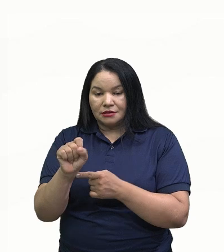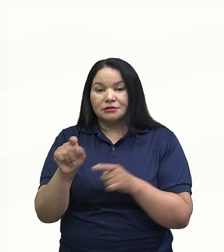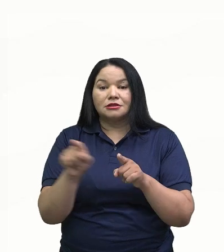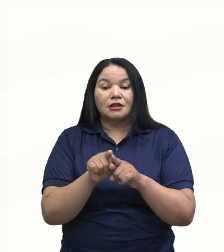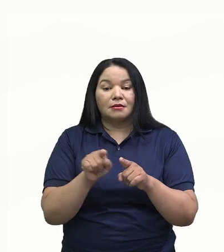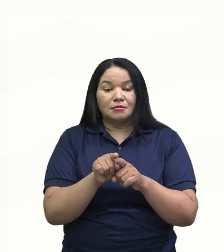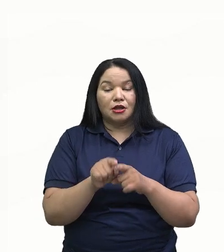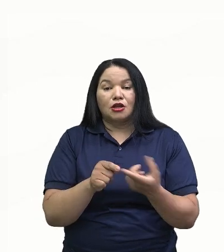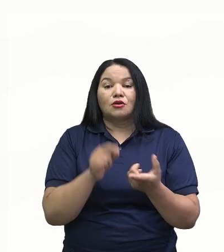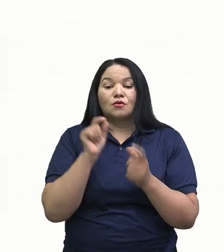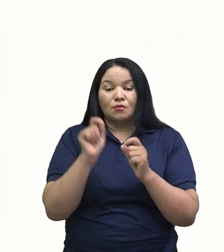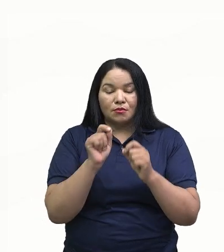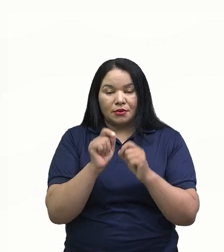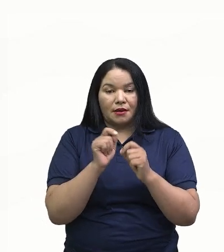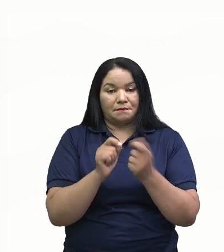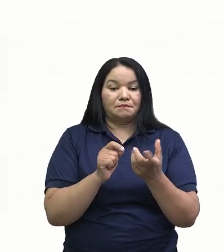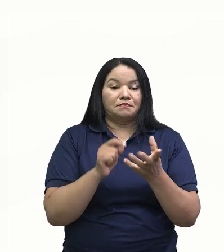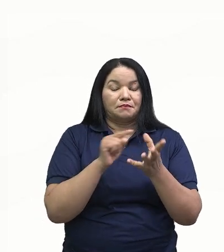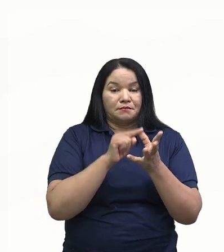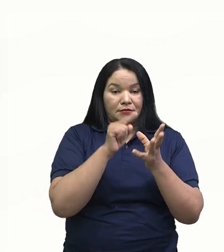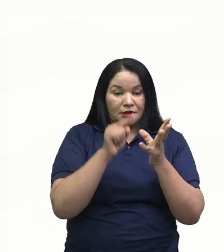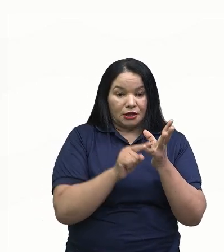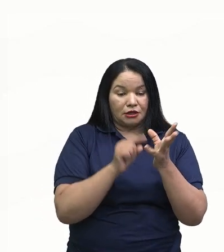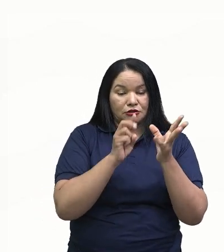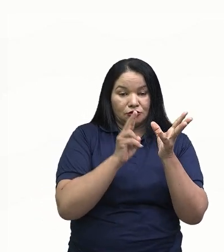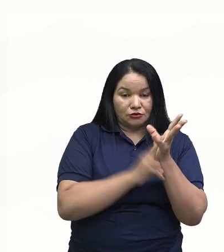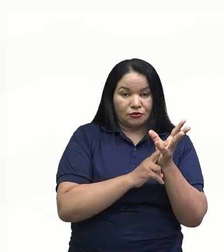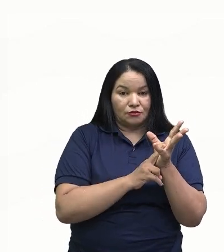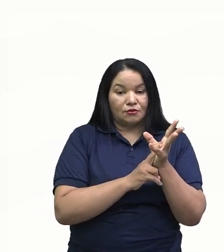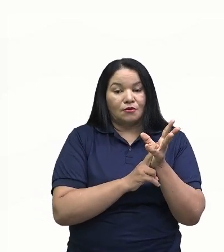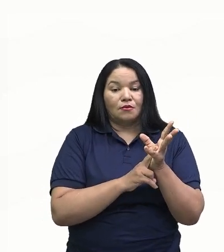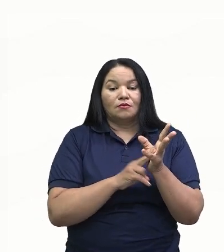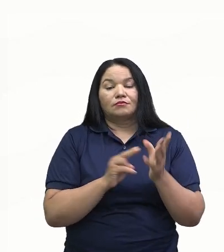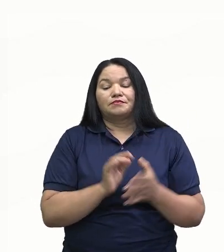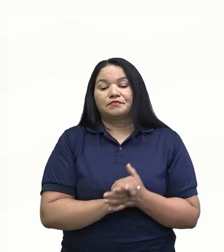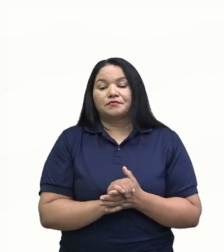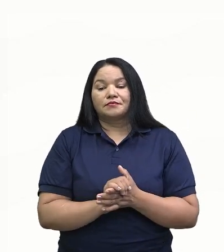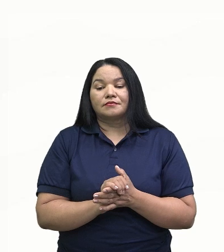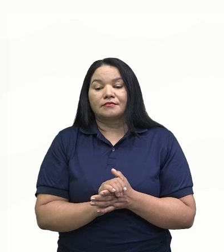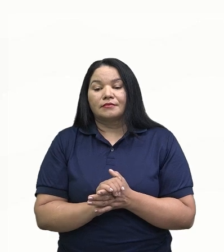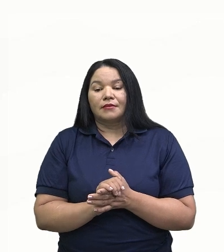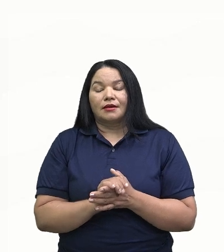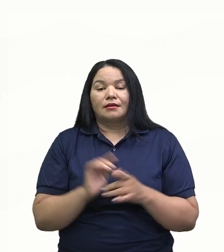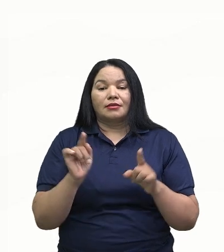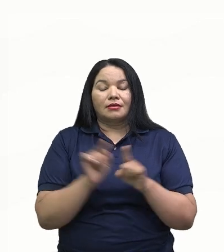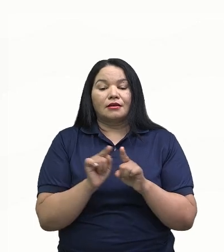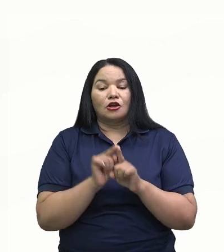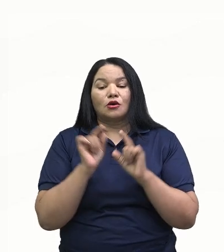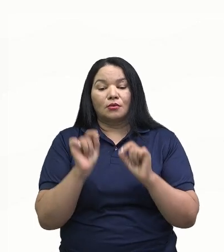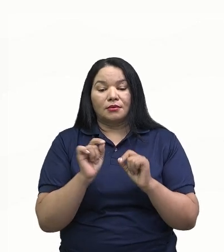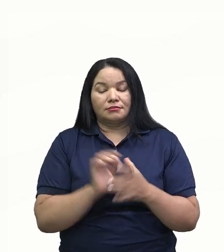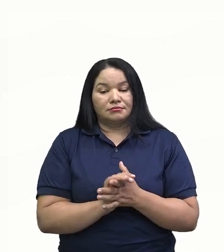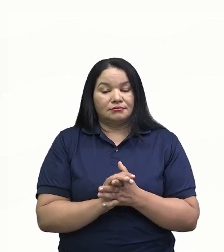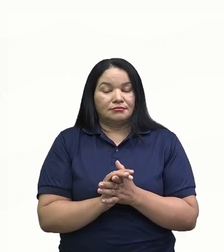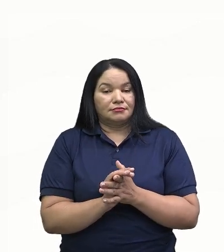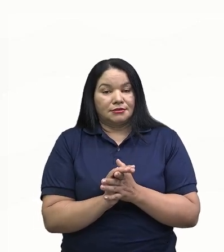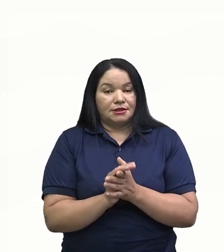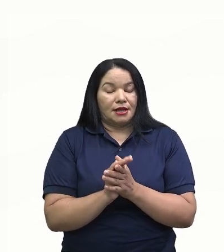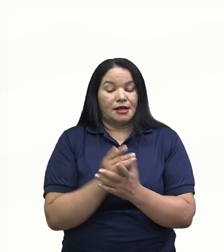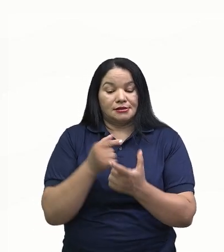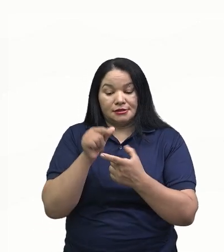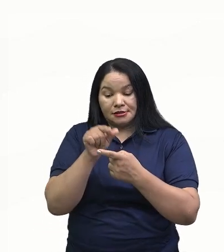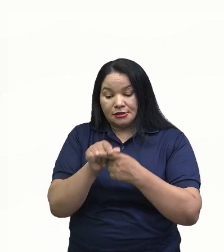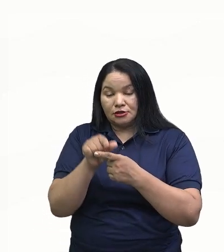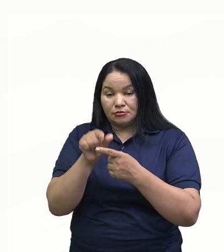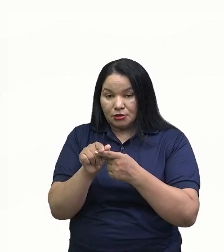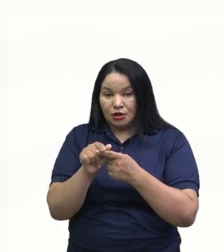ditongos crescentes, que no caso aí, quando a palavra na sílaba, né, vai ter o encontro de duas vogais,